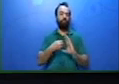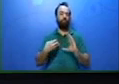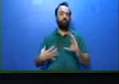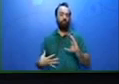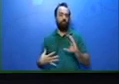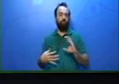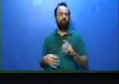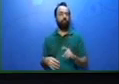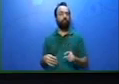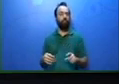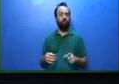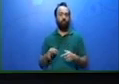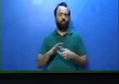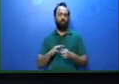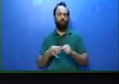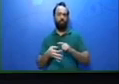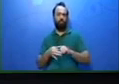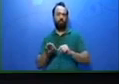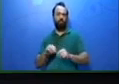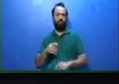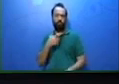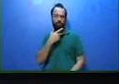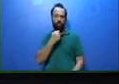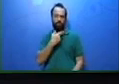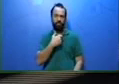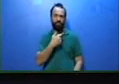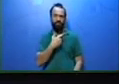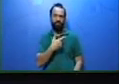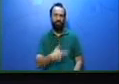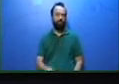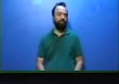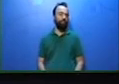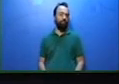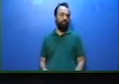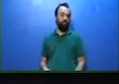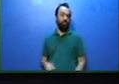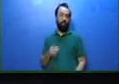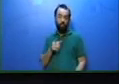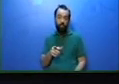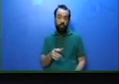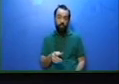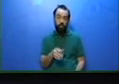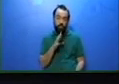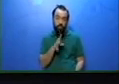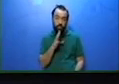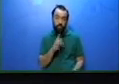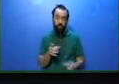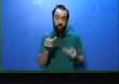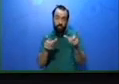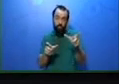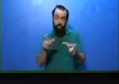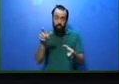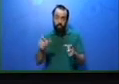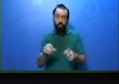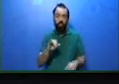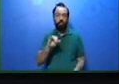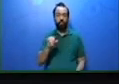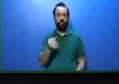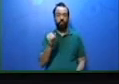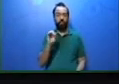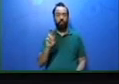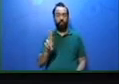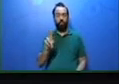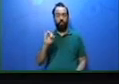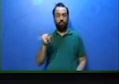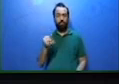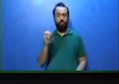contexto que ela tem de engraçado, de ter uma piada, né? Já conhece as personagens Lola e Juju?